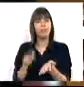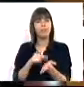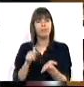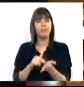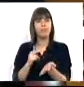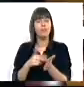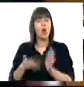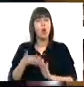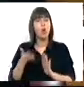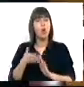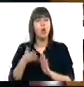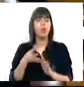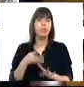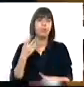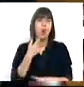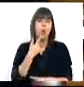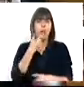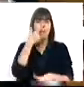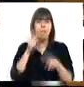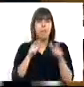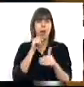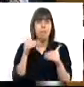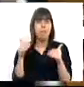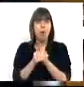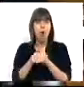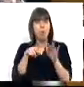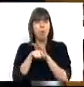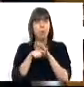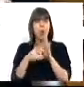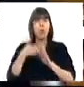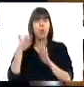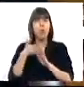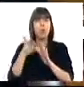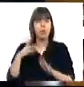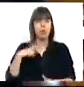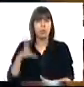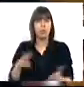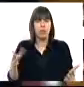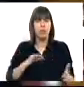espera nas urgências. Gente a morrer nas urgências deste